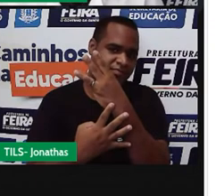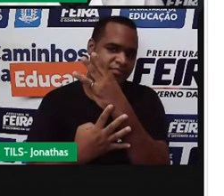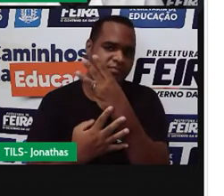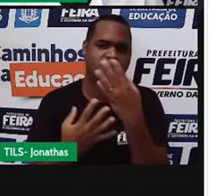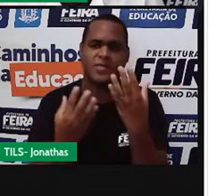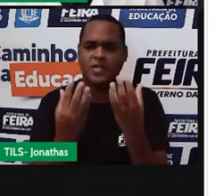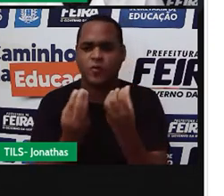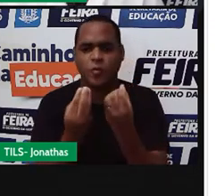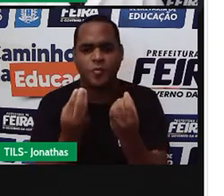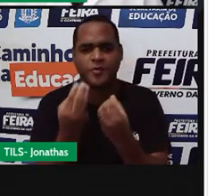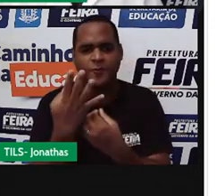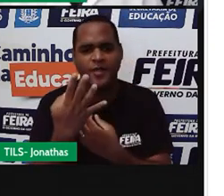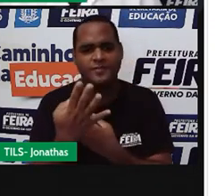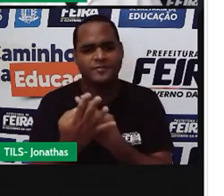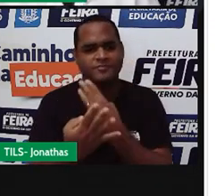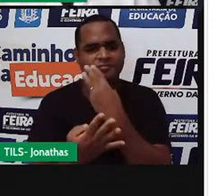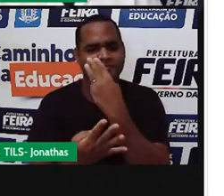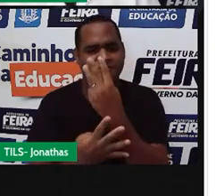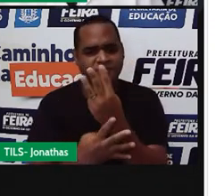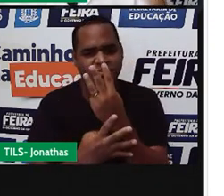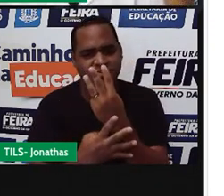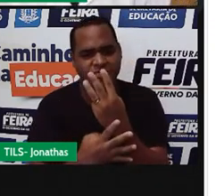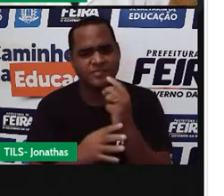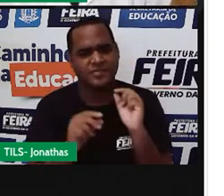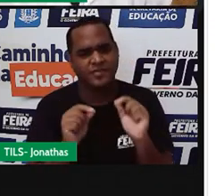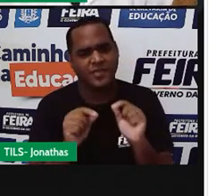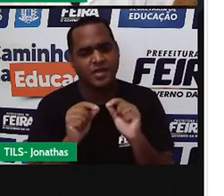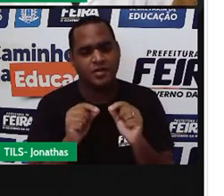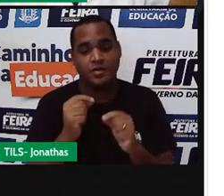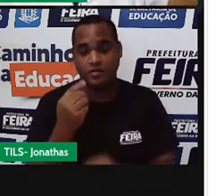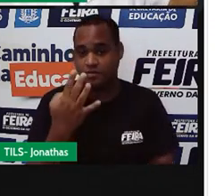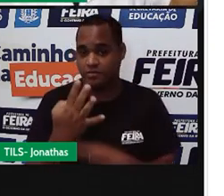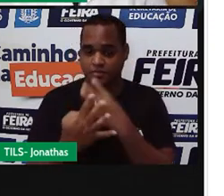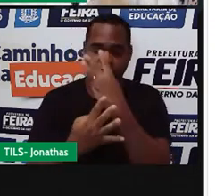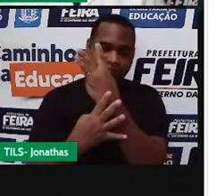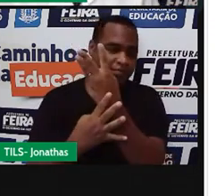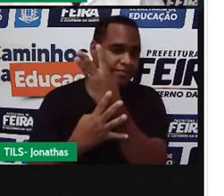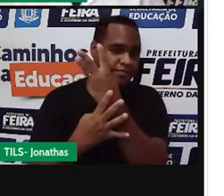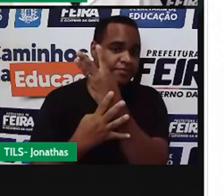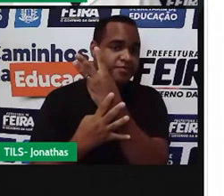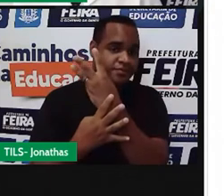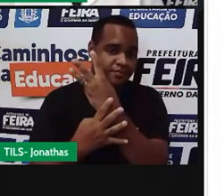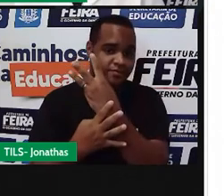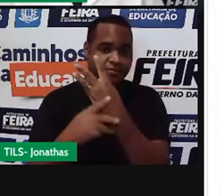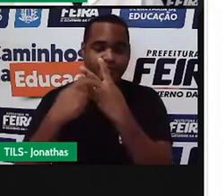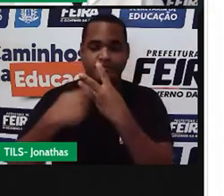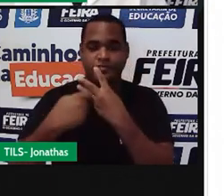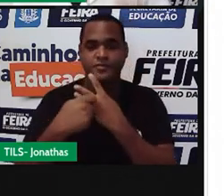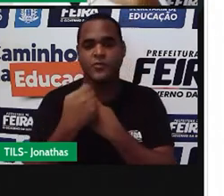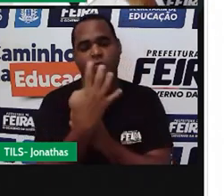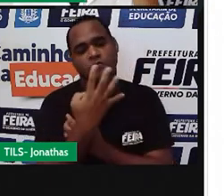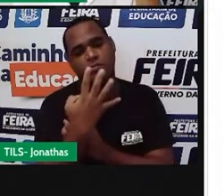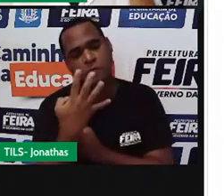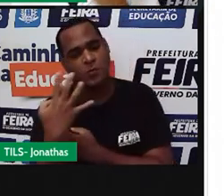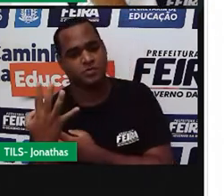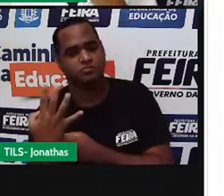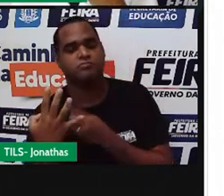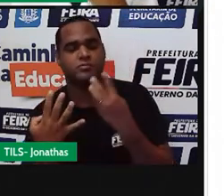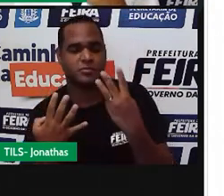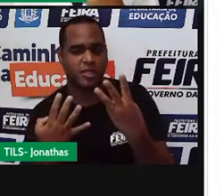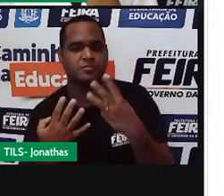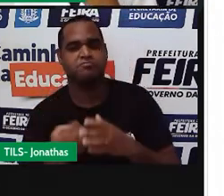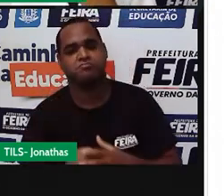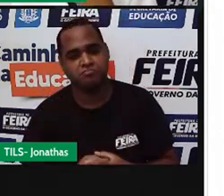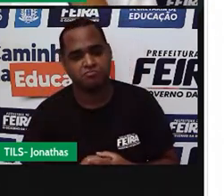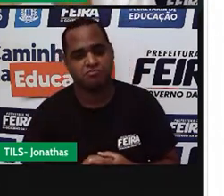resolve esse negócio de 4 elevado a 3 é uma potência um númerozinho de cima diz quantas vezes a gente escreve o número quatro Então a gente vai escrever o número